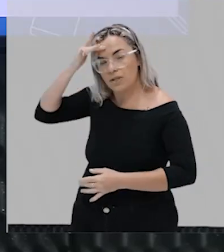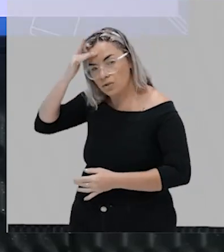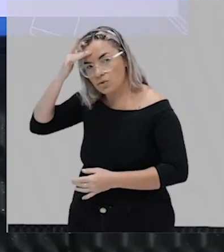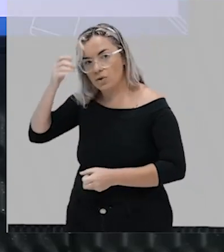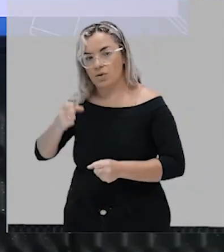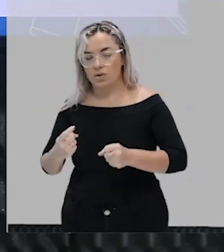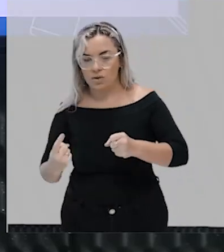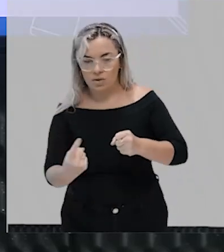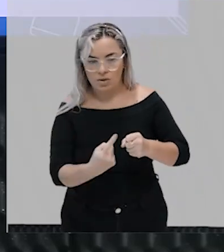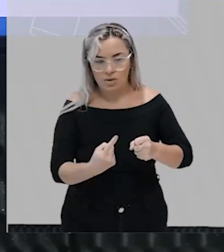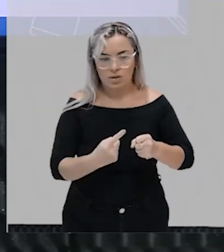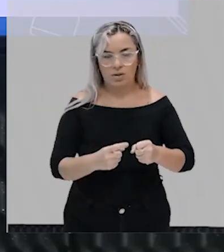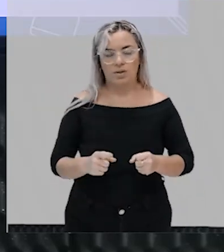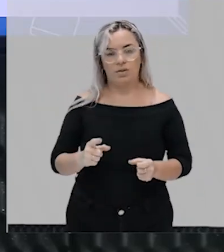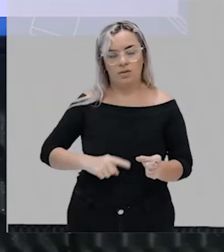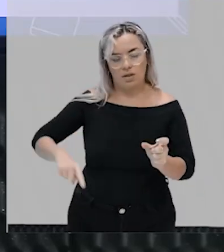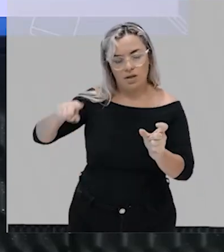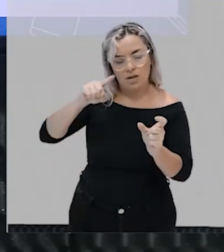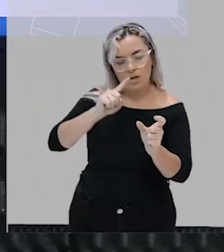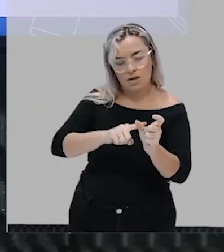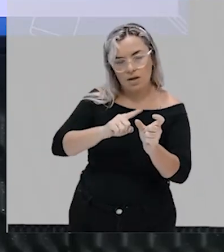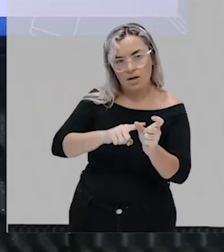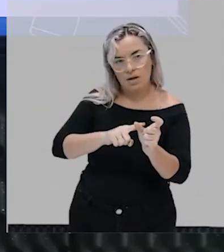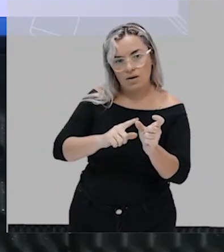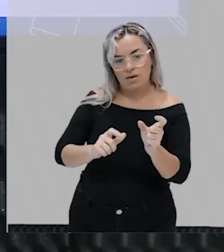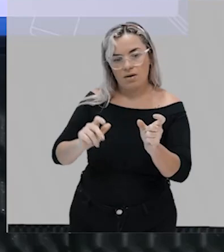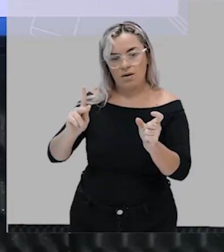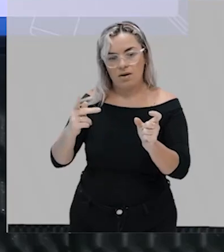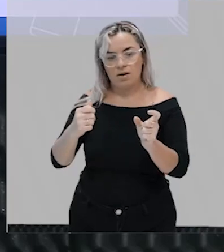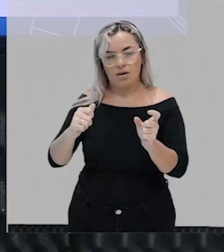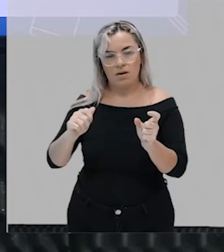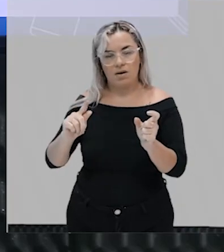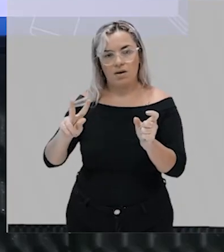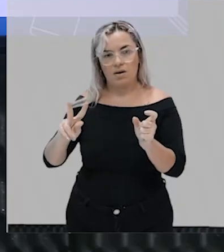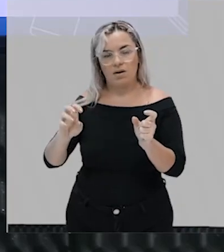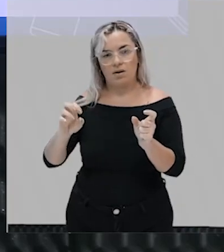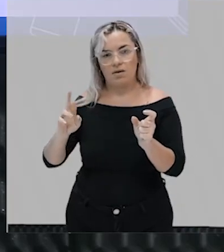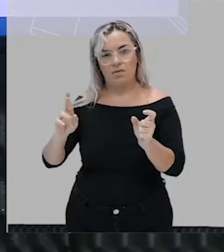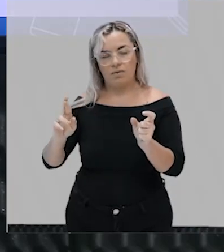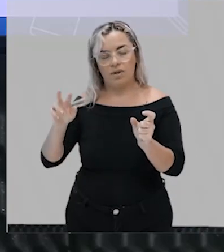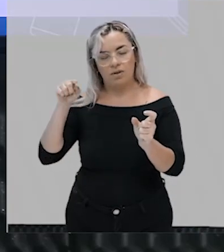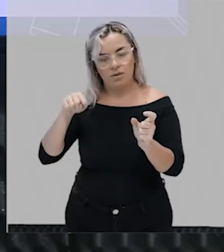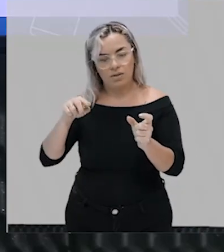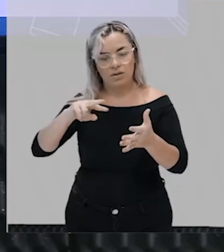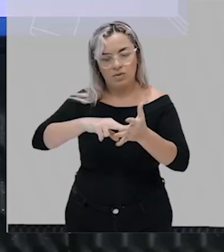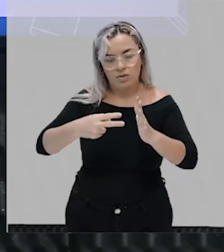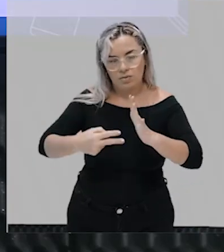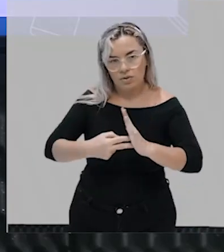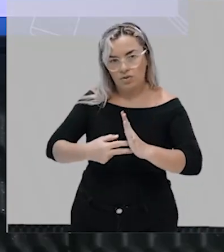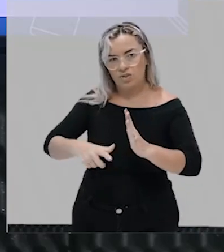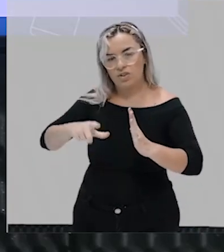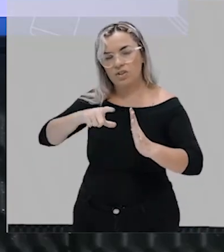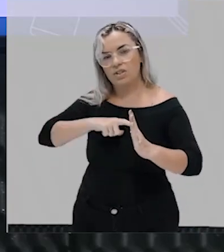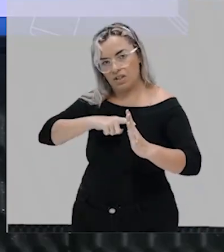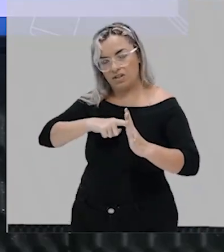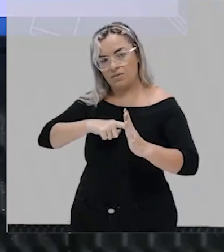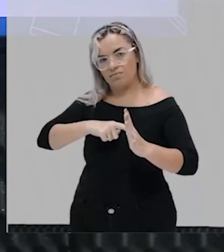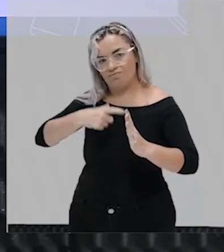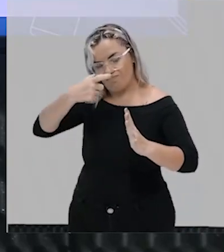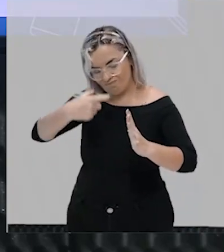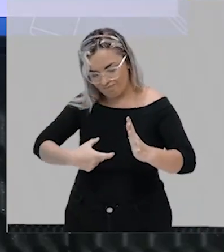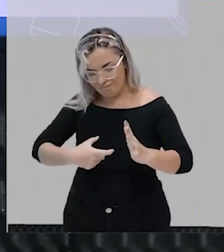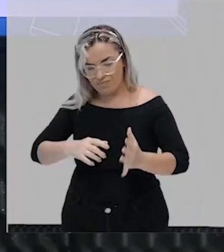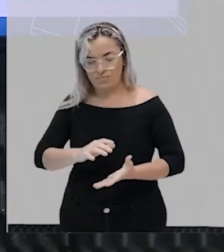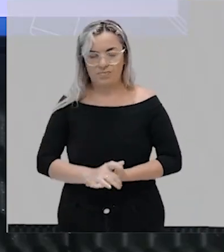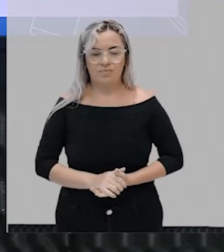para o verbo haver, quando ele tiver sentido de existir. Tá certo? Então,